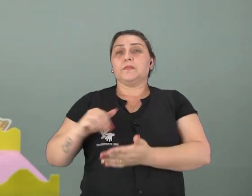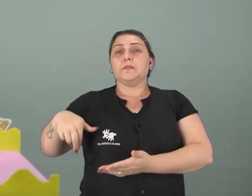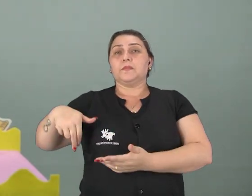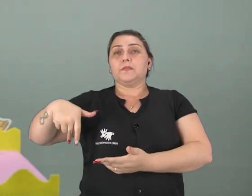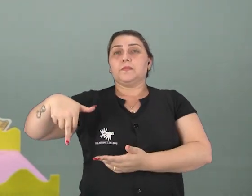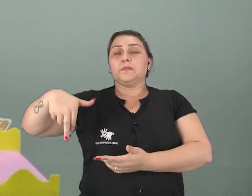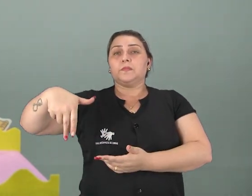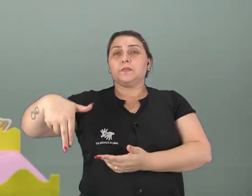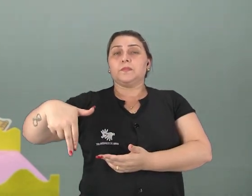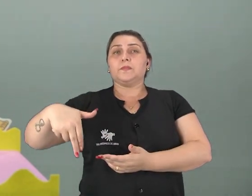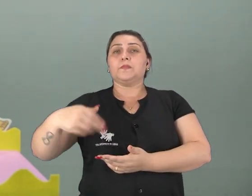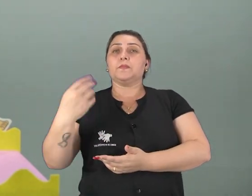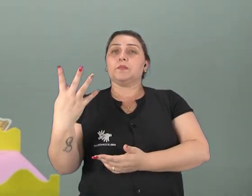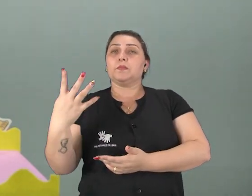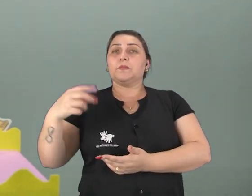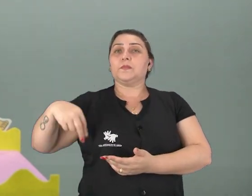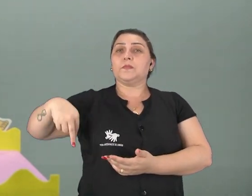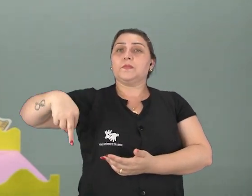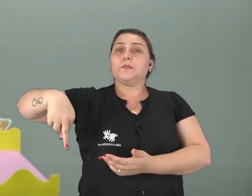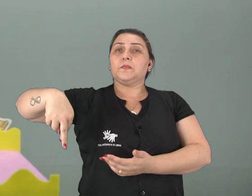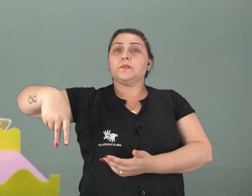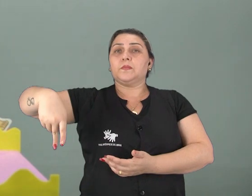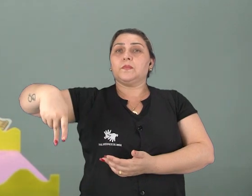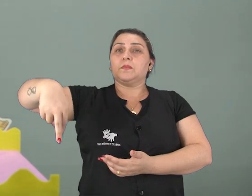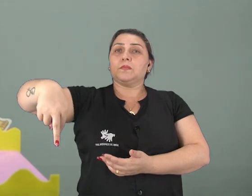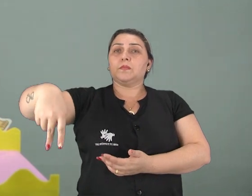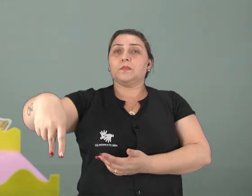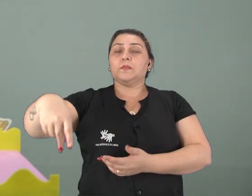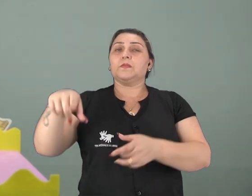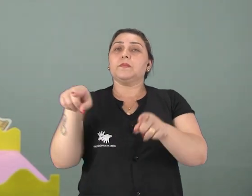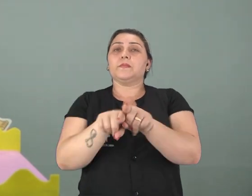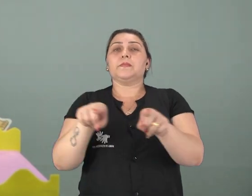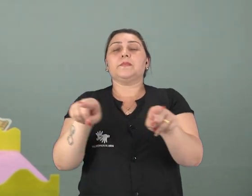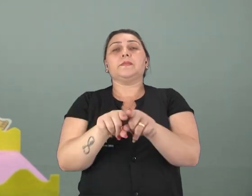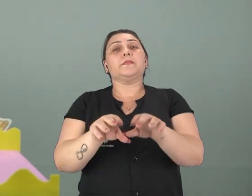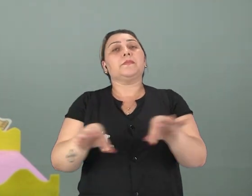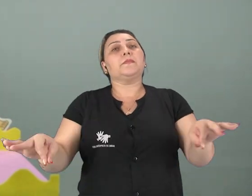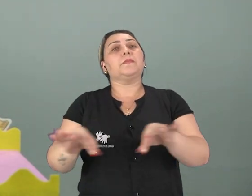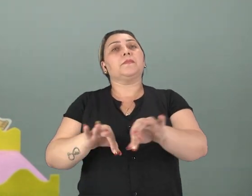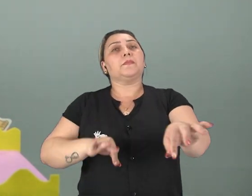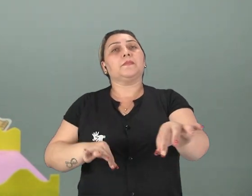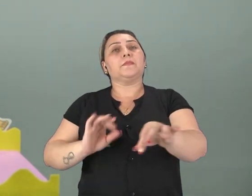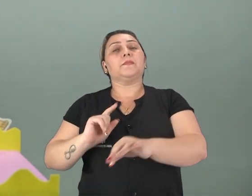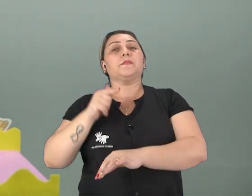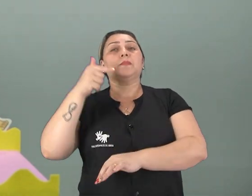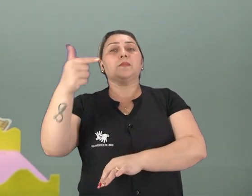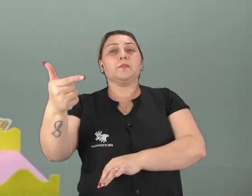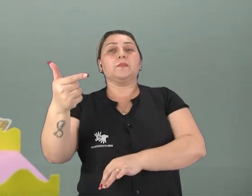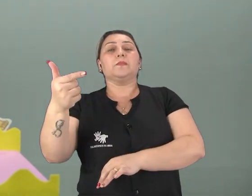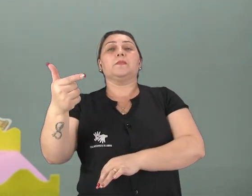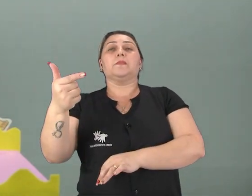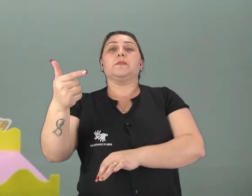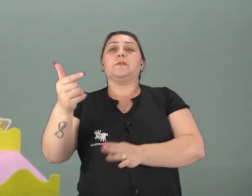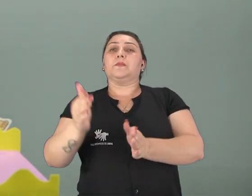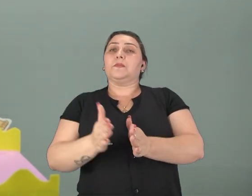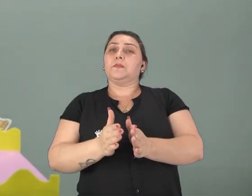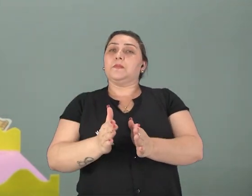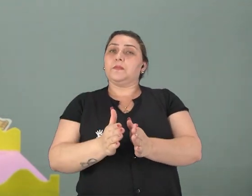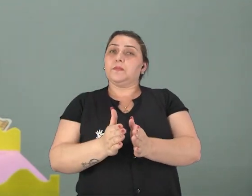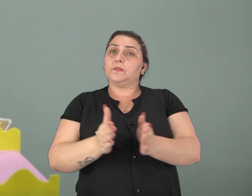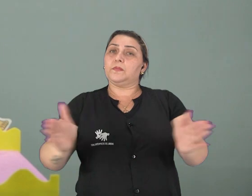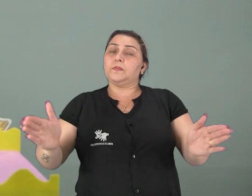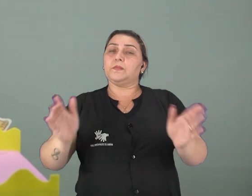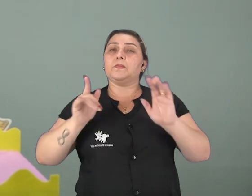Mediu 4 passos. E também mediu o outro lado do comprimento da